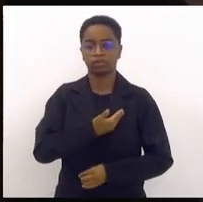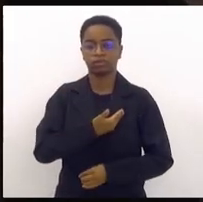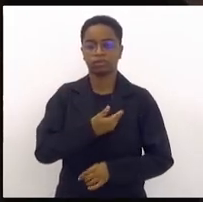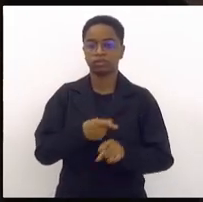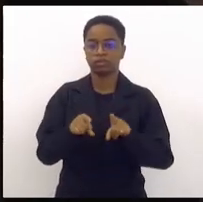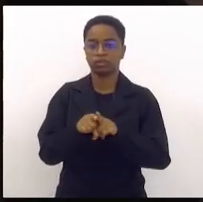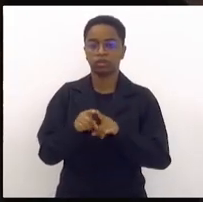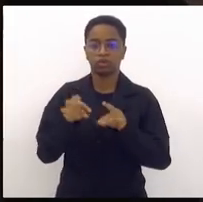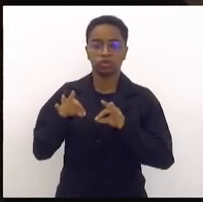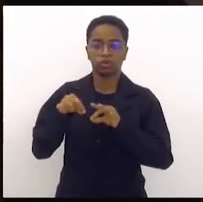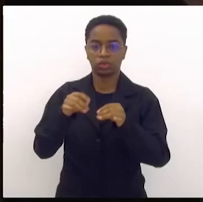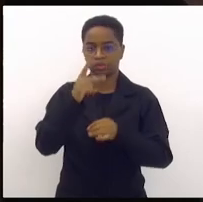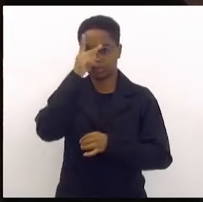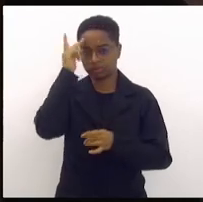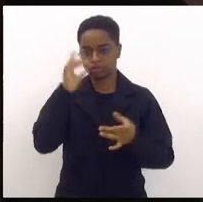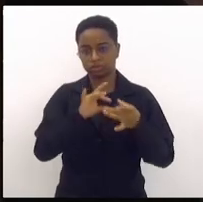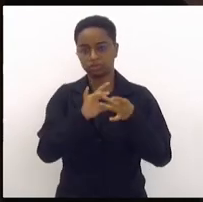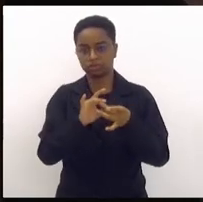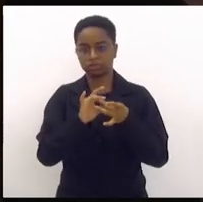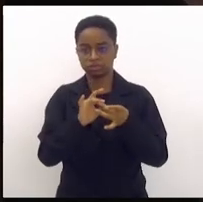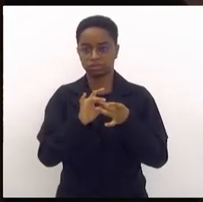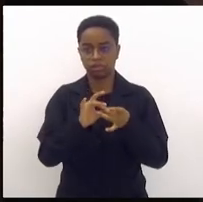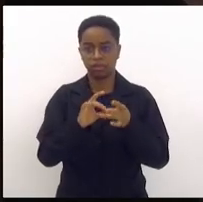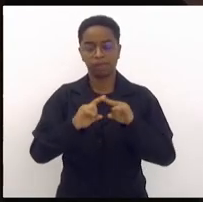aqueles que estão irmanados, e